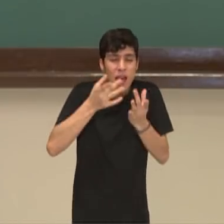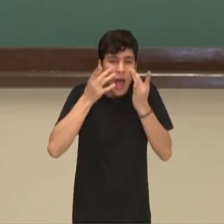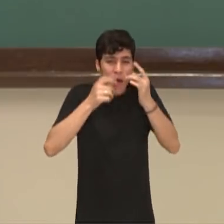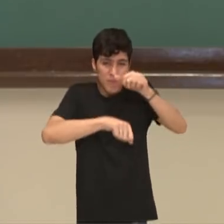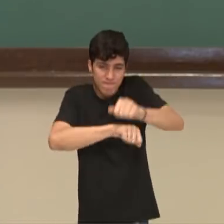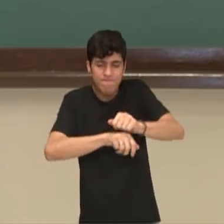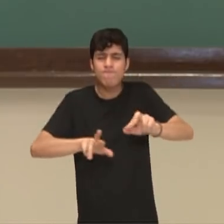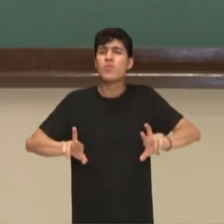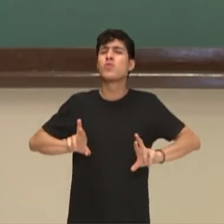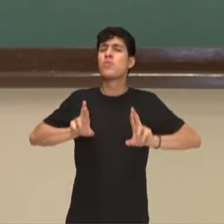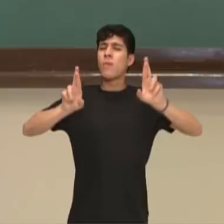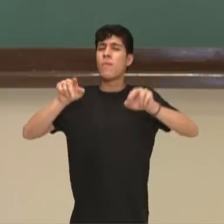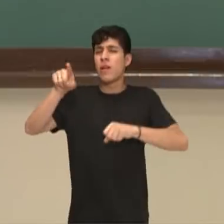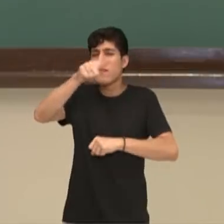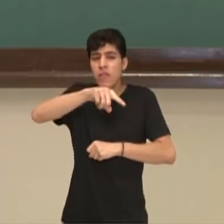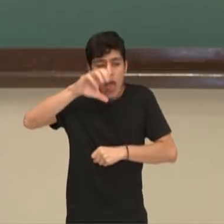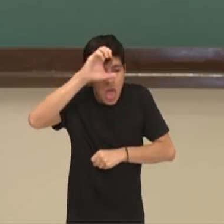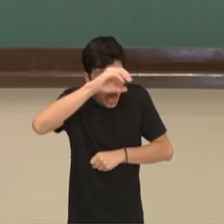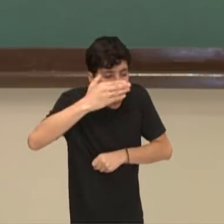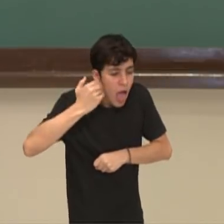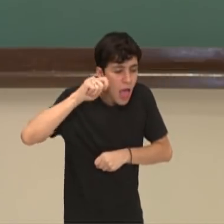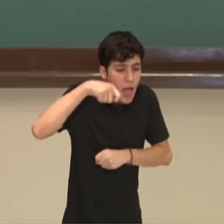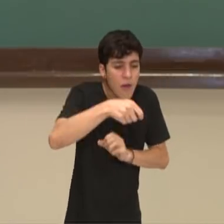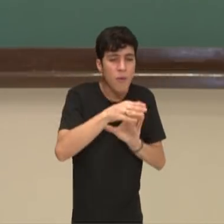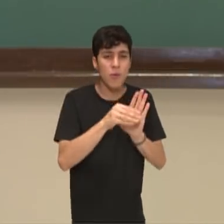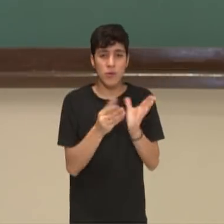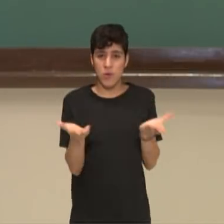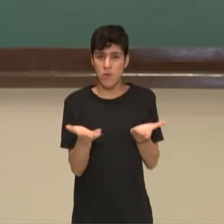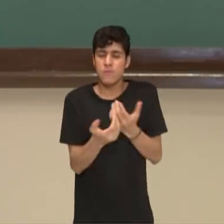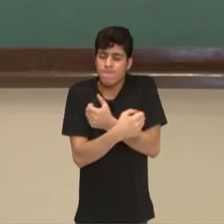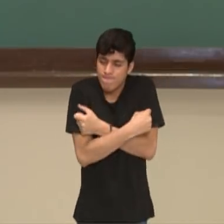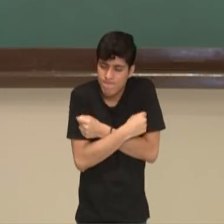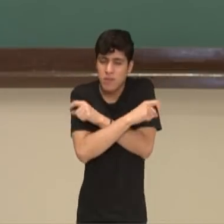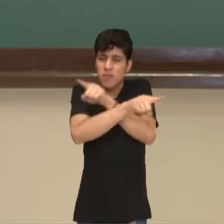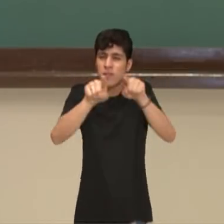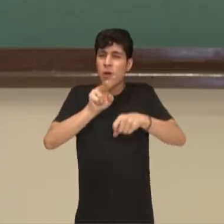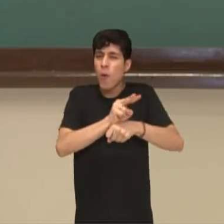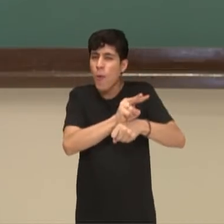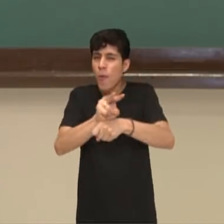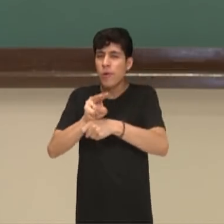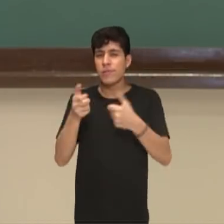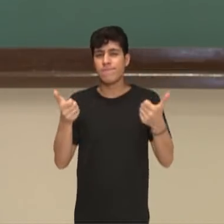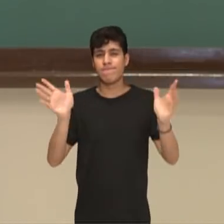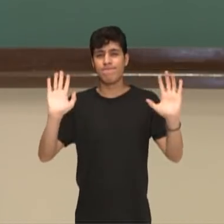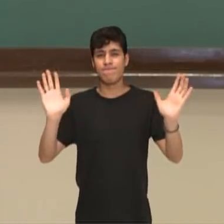um pouquinho com a aula de hoje. Um grande abraço do professor. Se cuidem. Tchau!